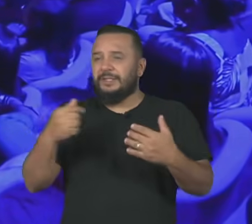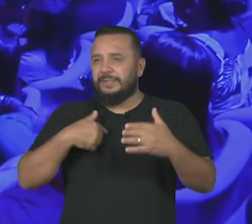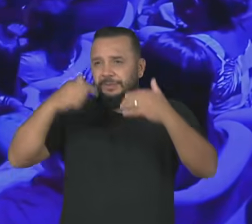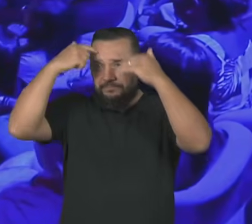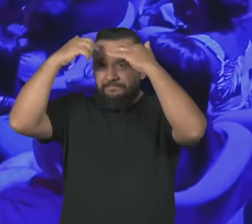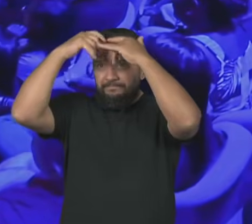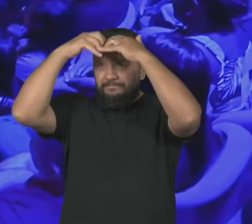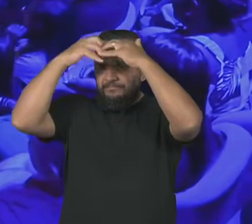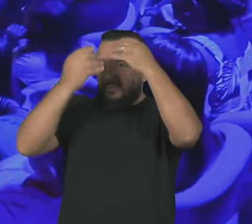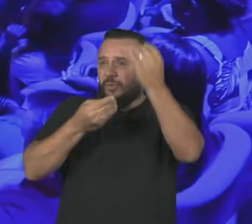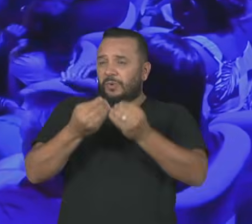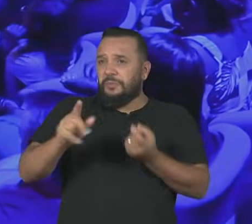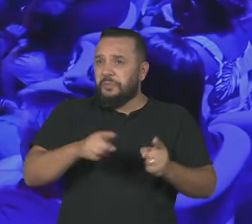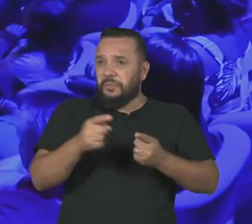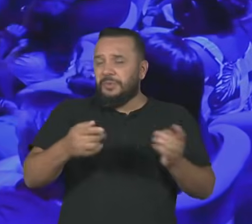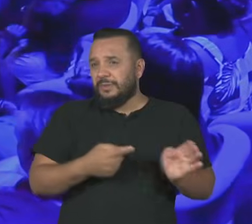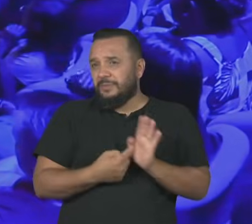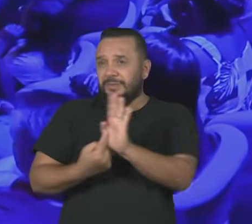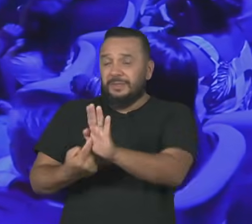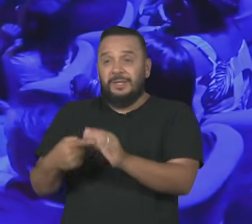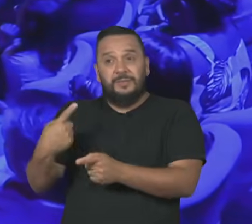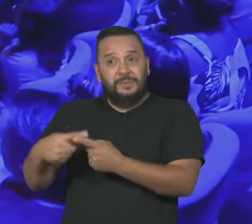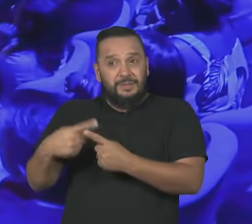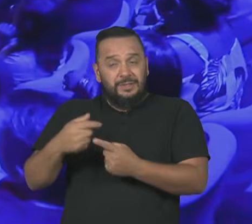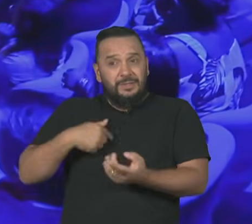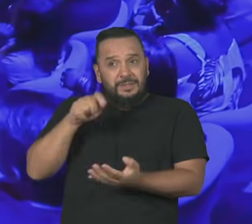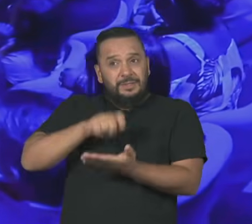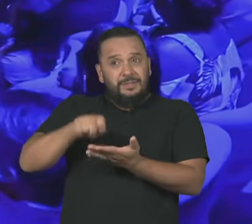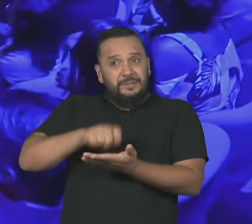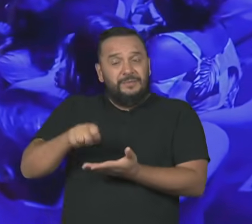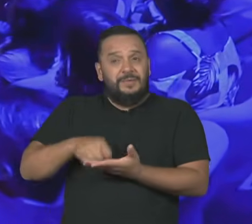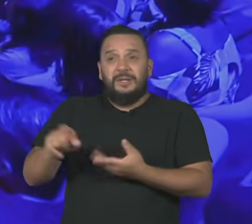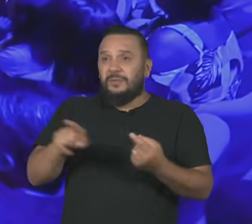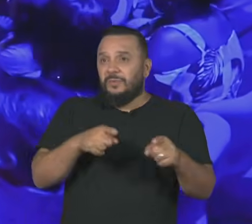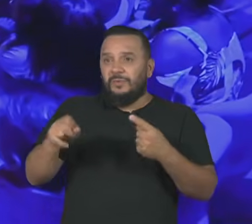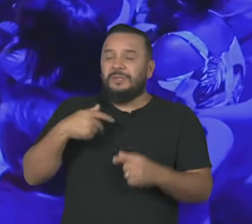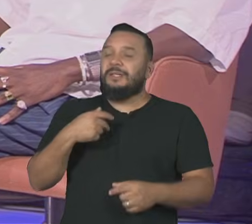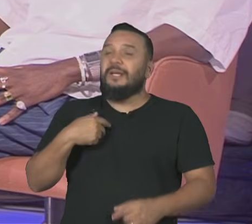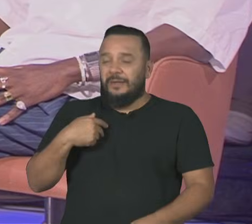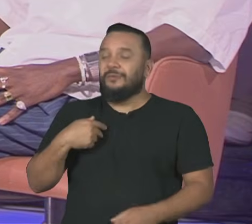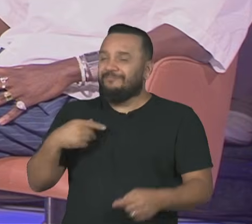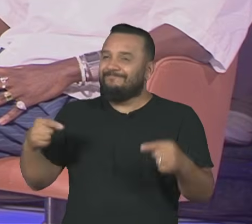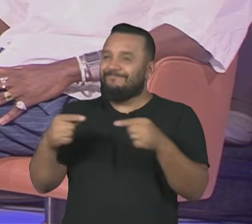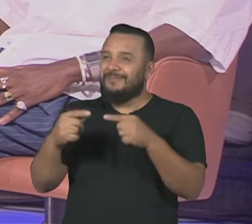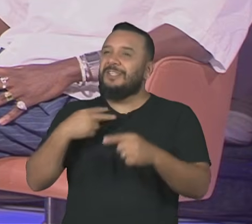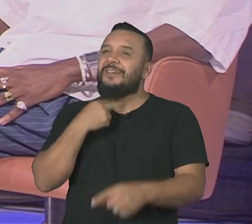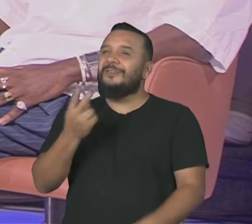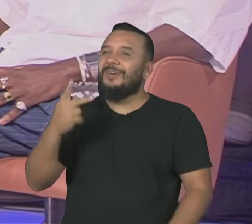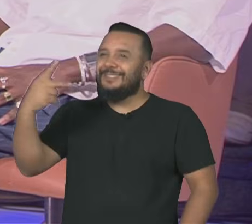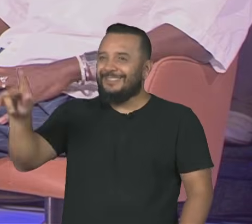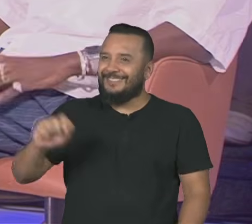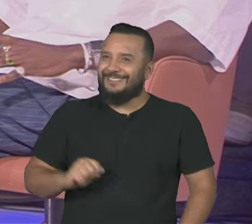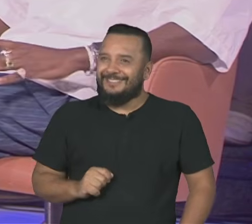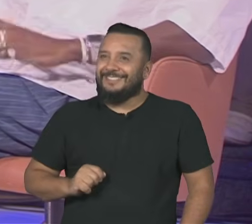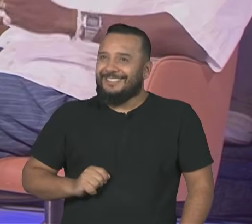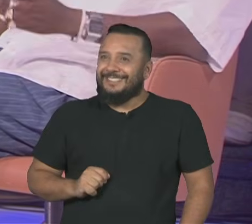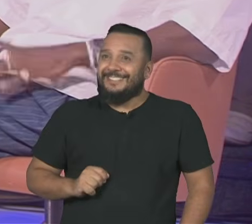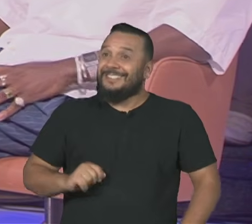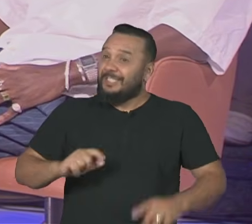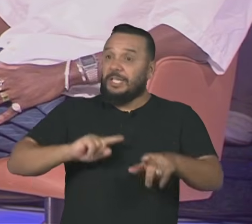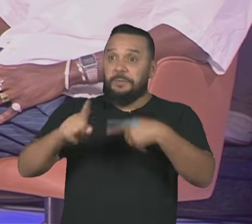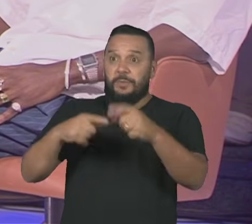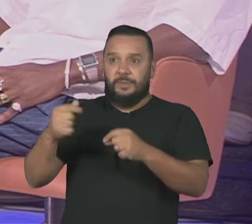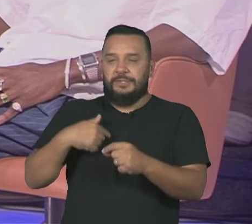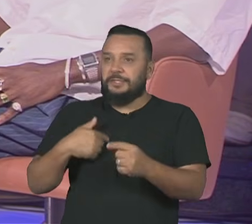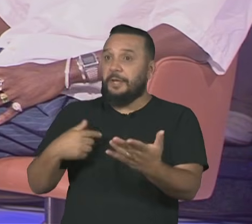tava nisso. Porque desde quando eu compus a música, eu chegava a ouvir a voz dele, assim, cantando. E teve um momento que a gente começou